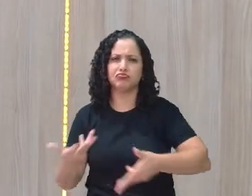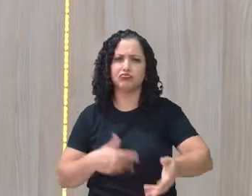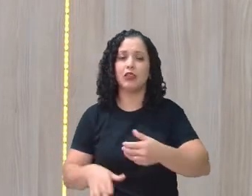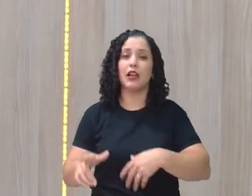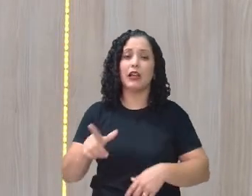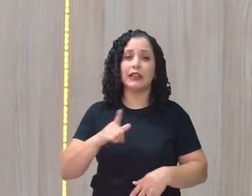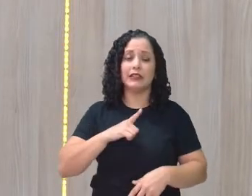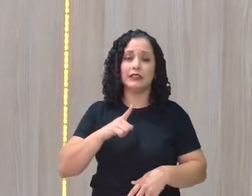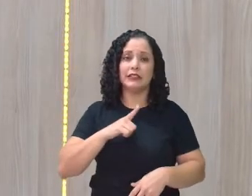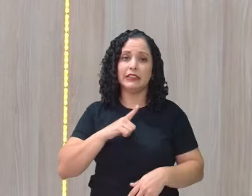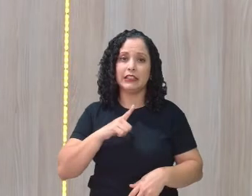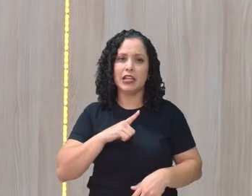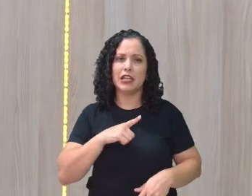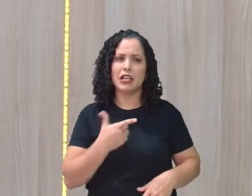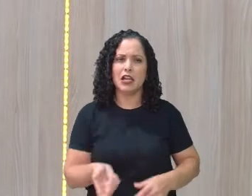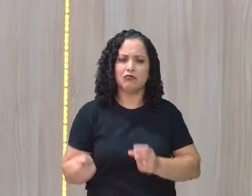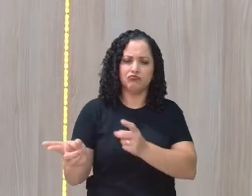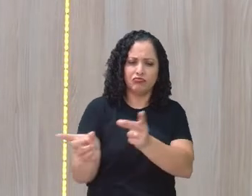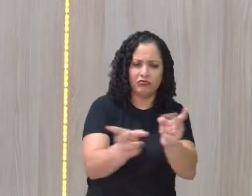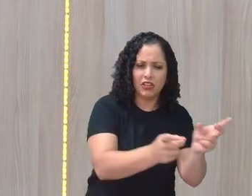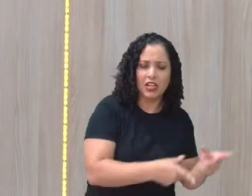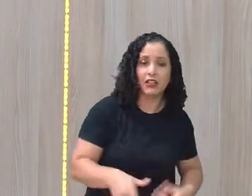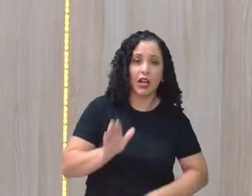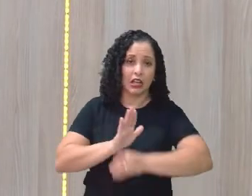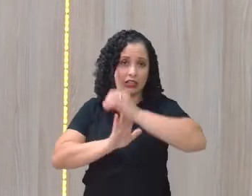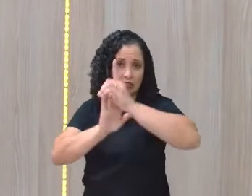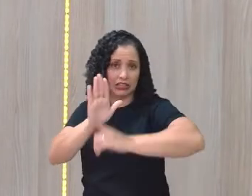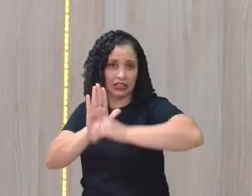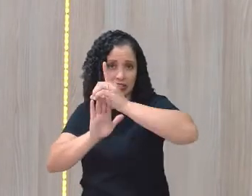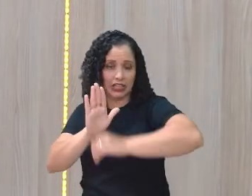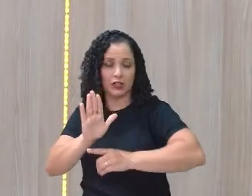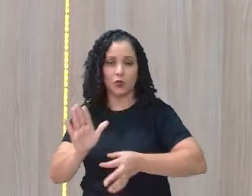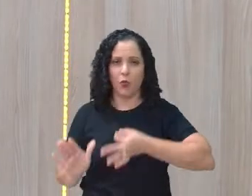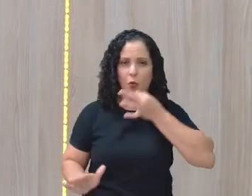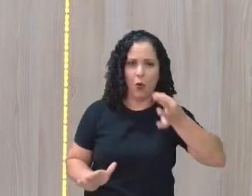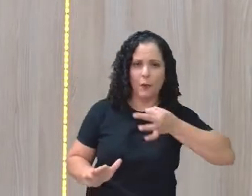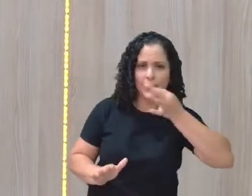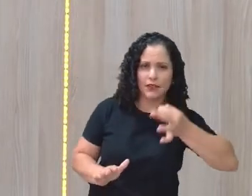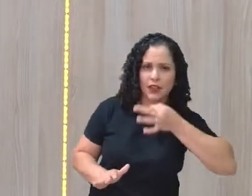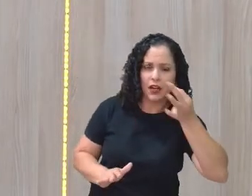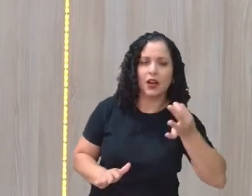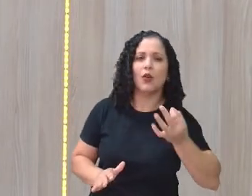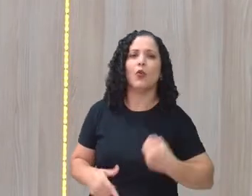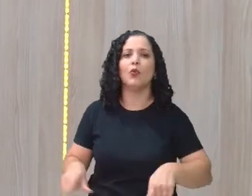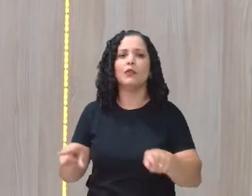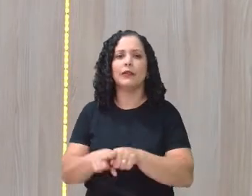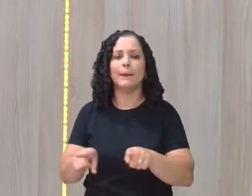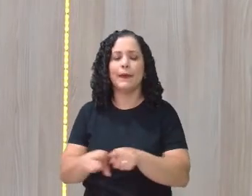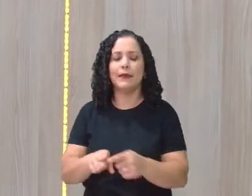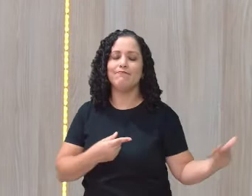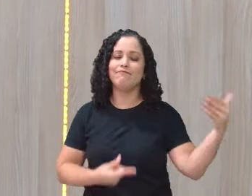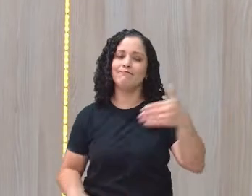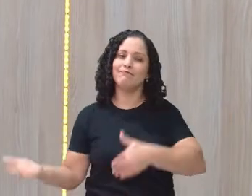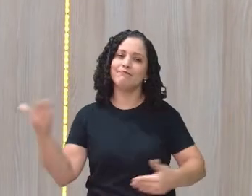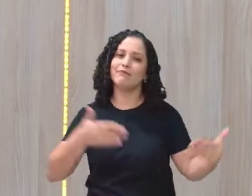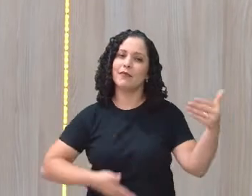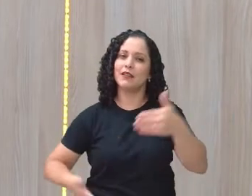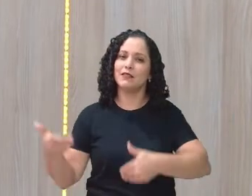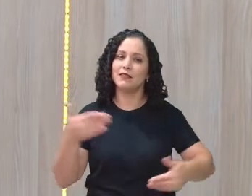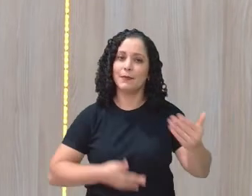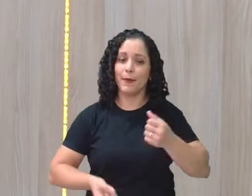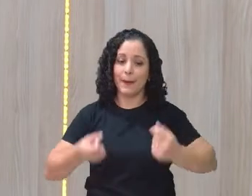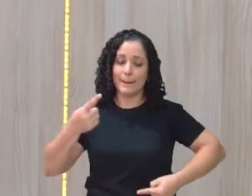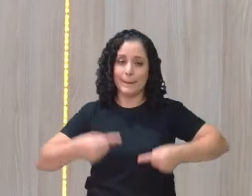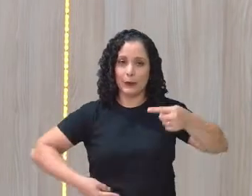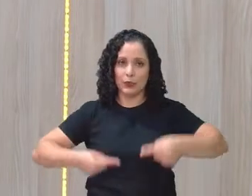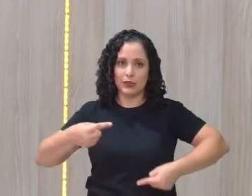o direito de se expressar, o direito, né, de dar opinião, de participar, né, ativamente da política,